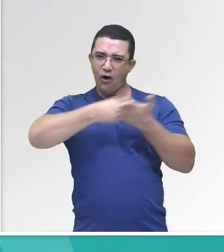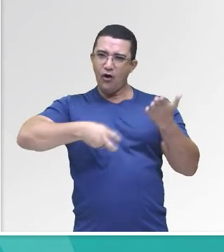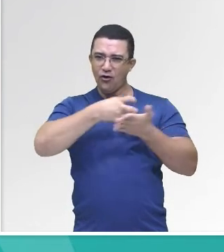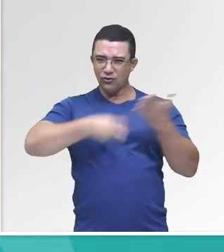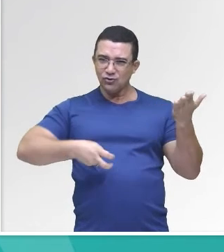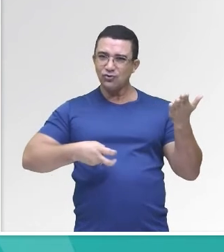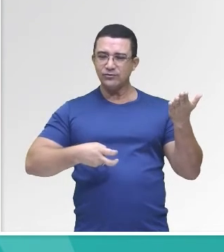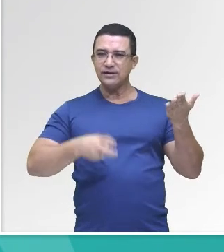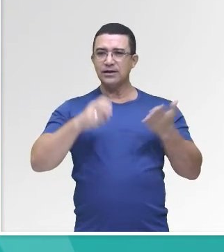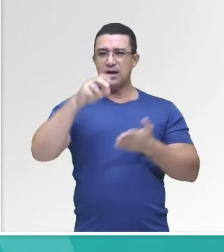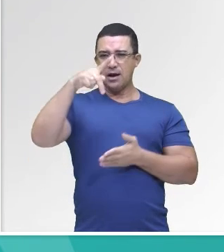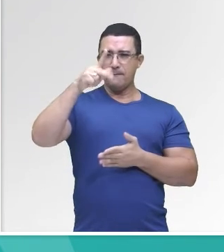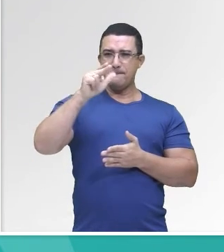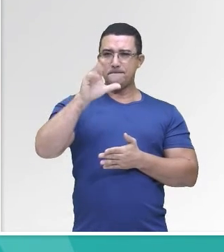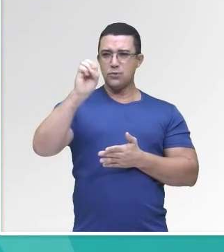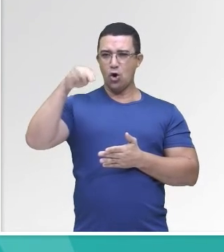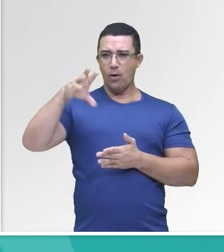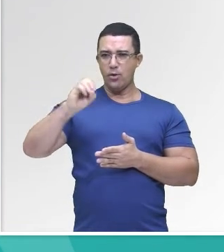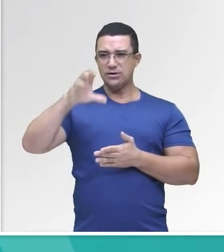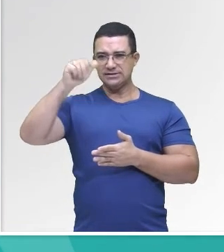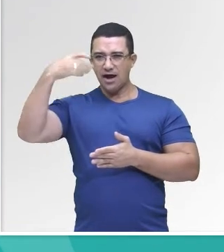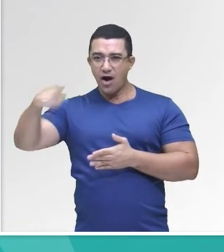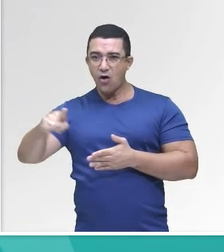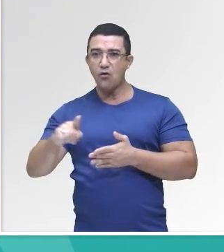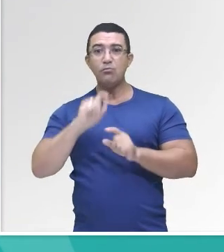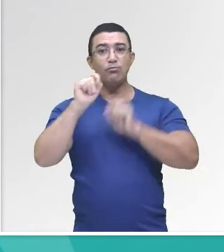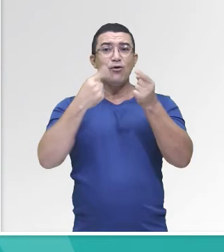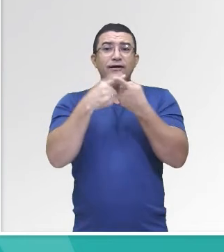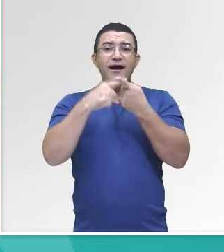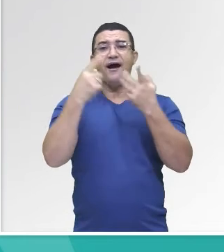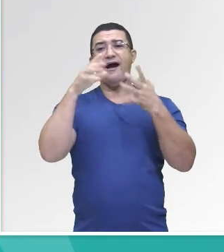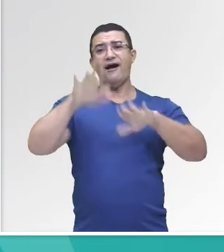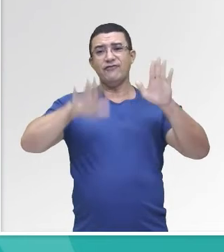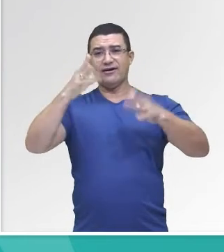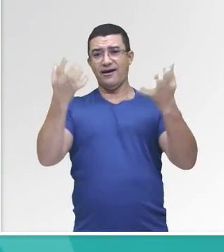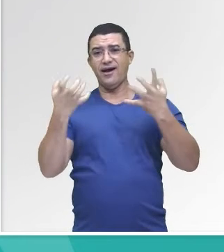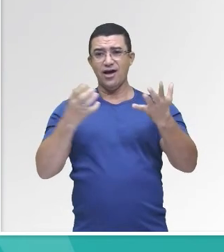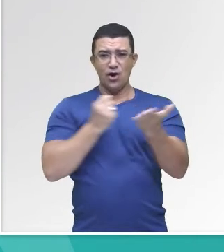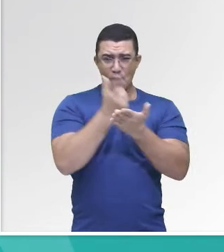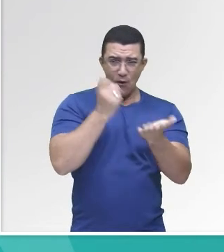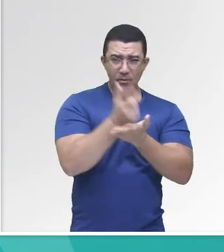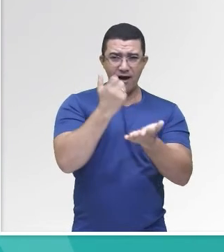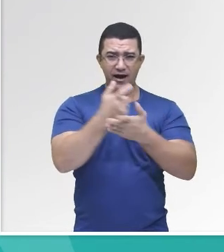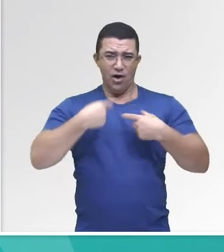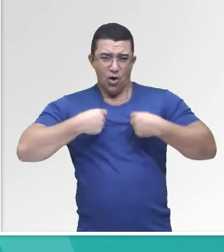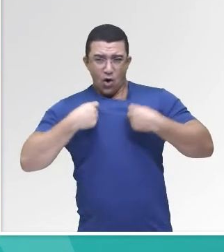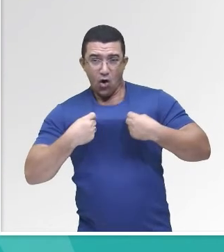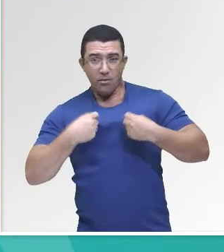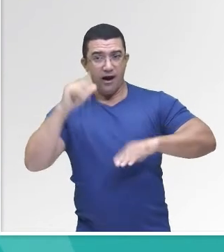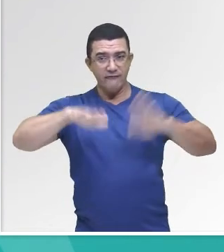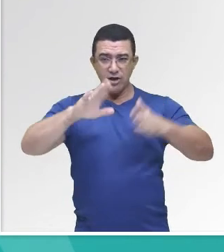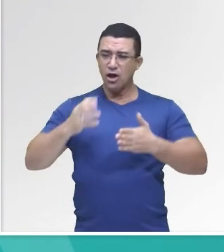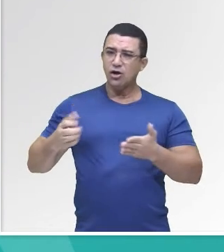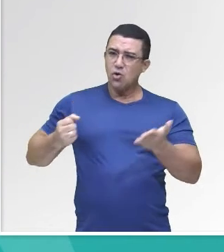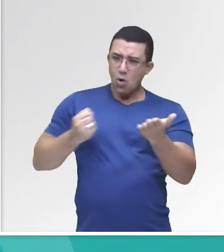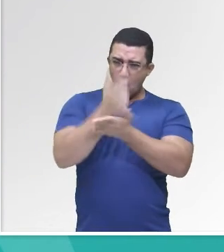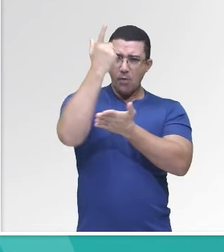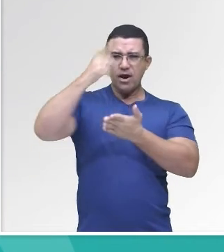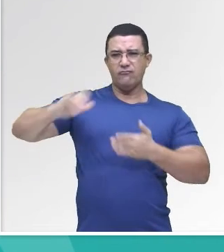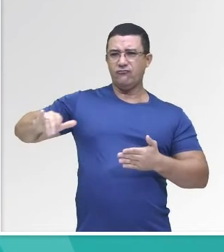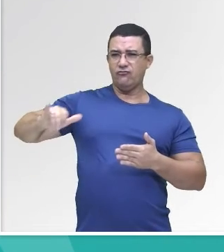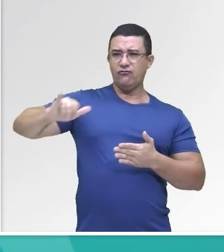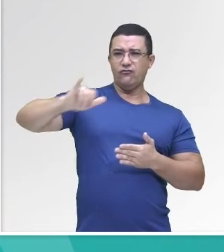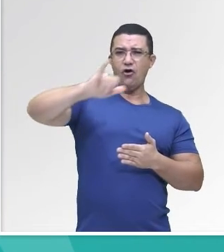temporada, né, para comprar roupa, compramos voos, né, em